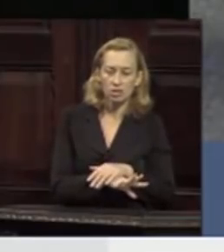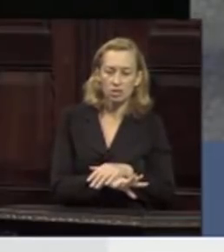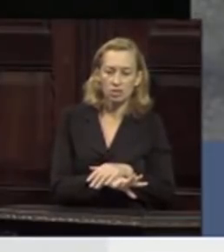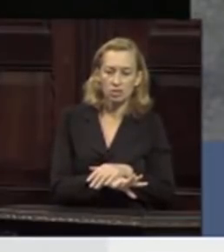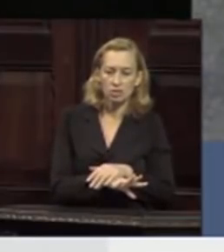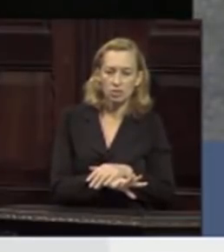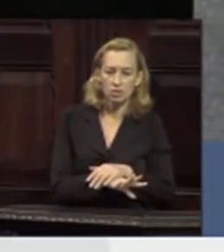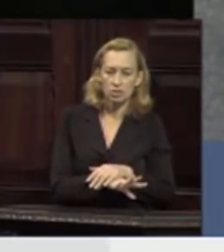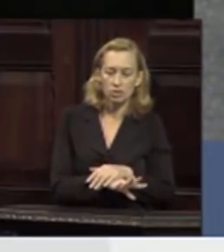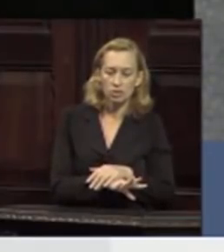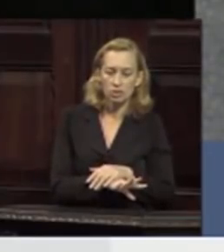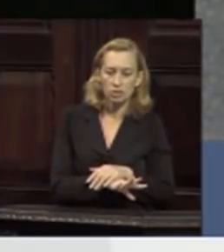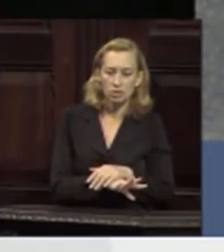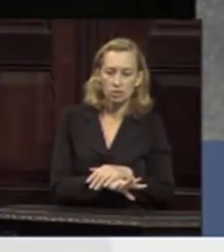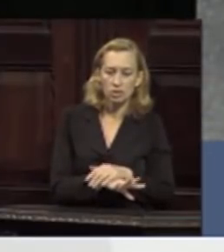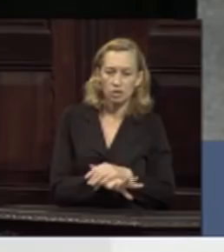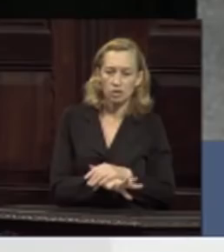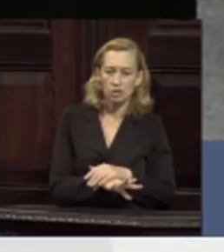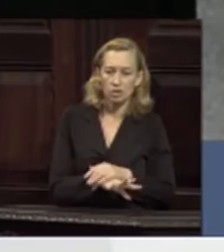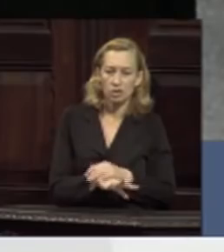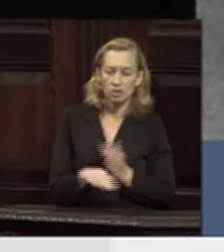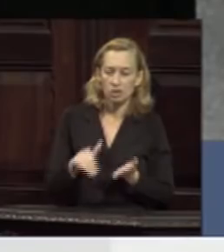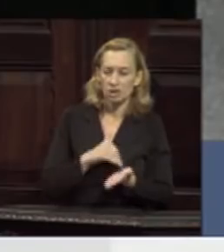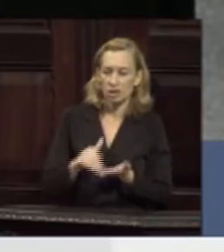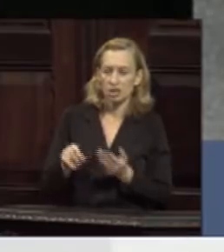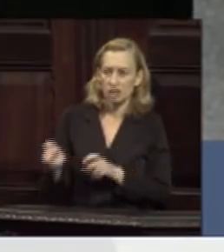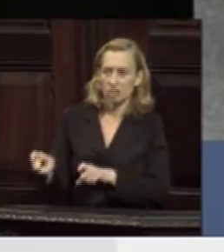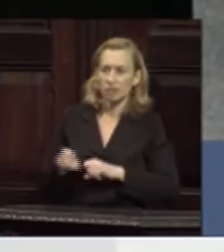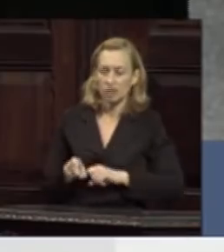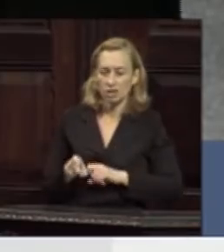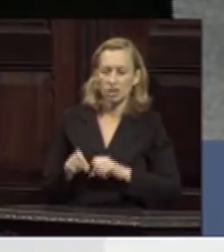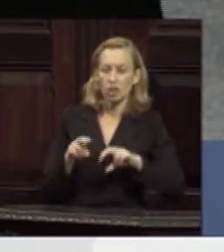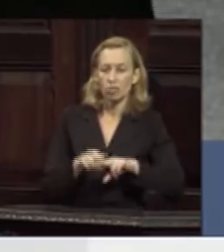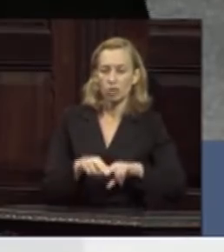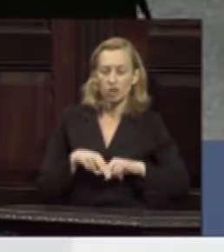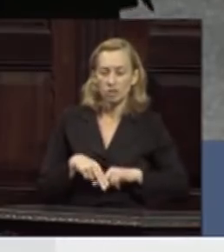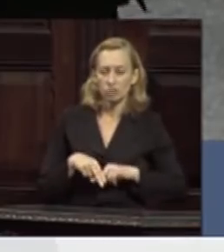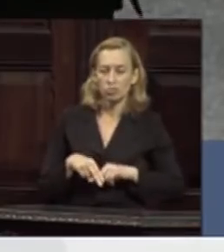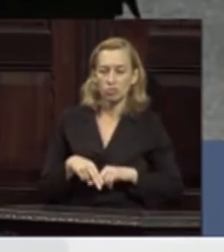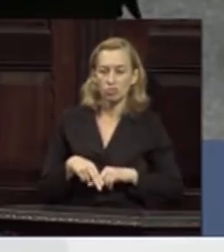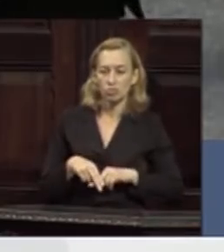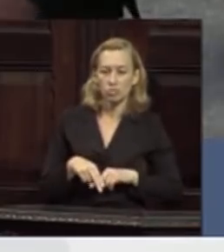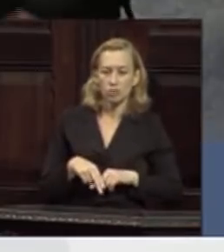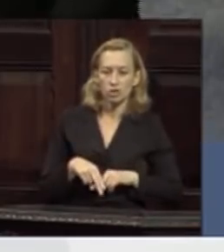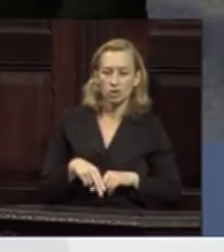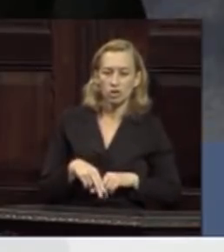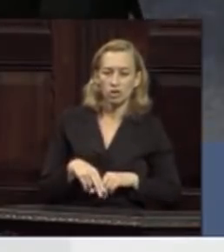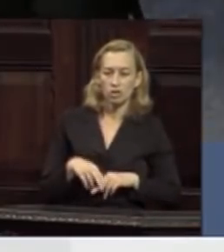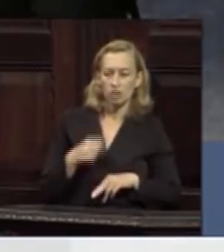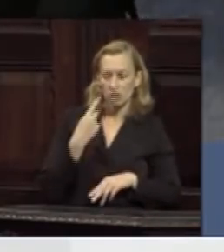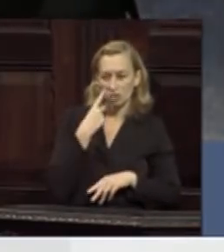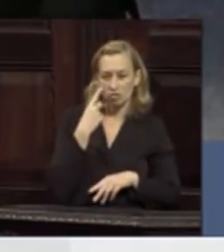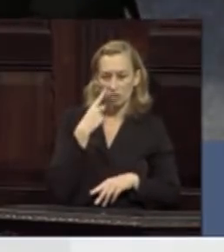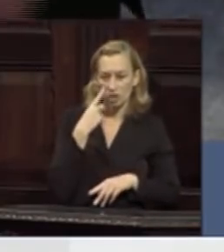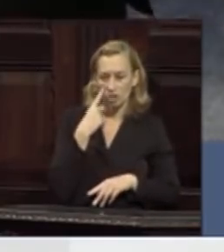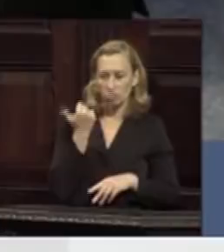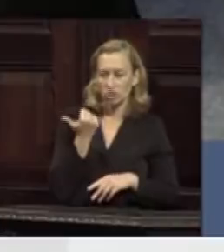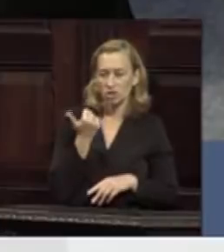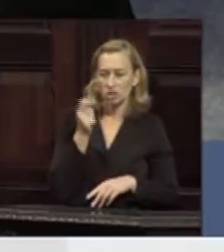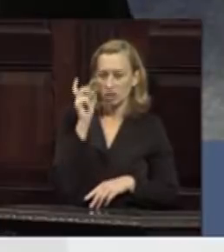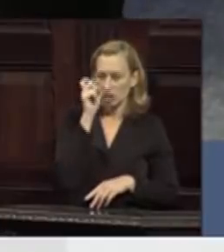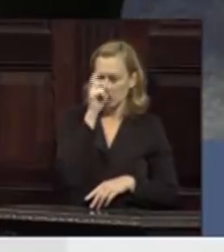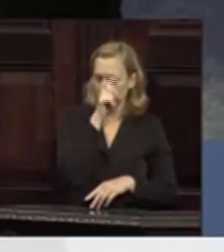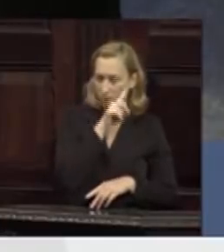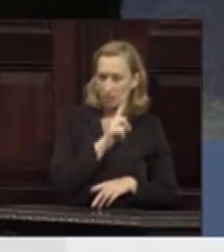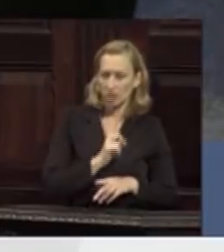modernização do parque de TI da Secretaria de Fazenda. Então, por esse motivo, seria uma emenda inócua, nós não conseguiríamos precisar